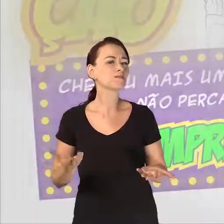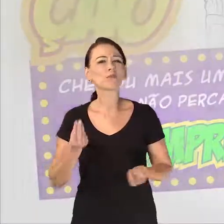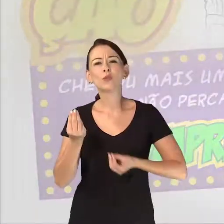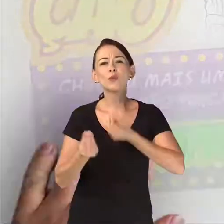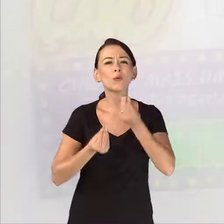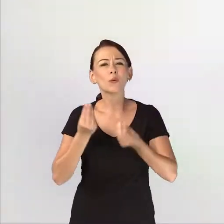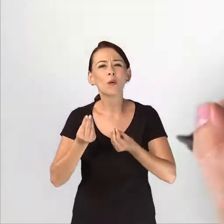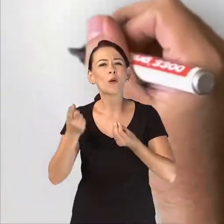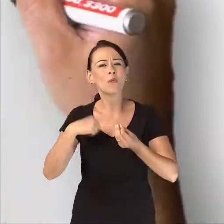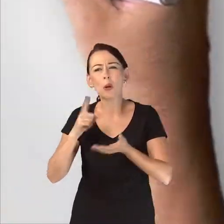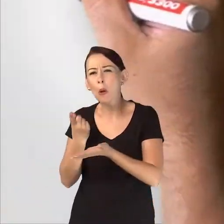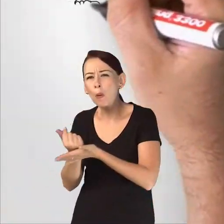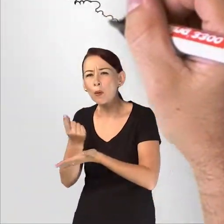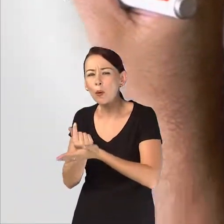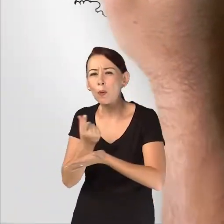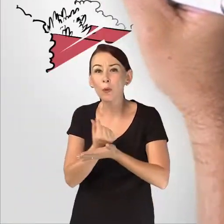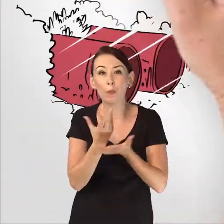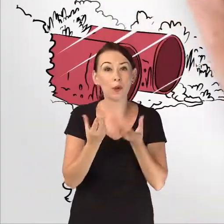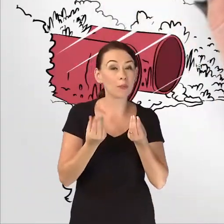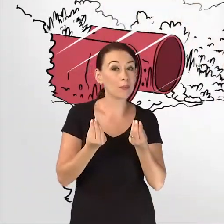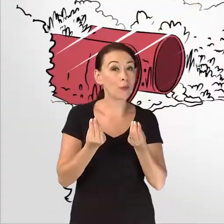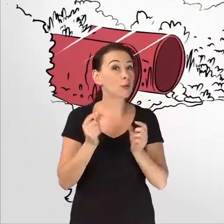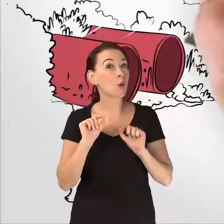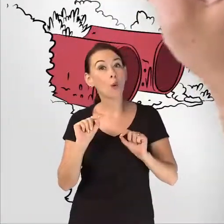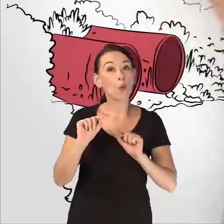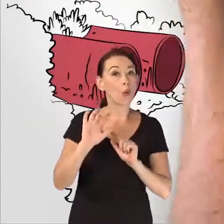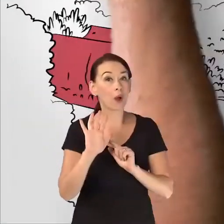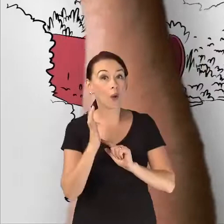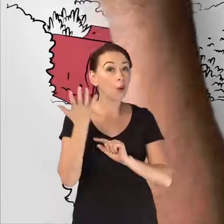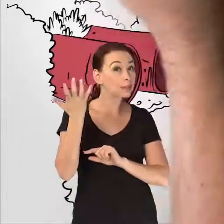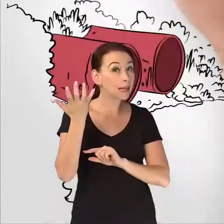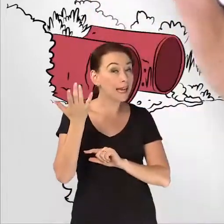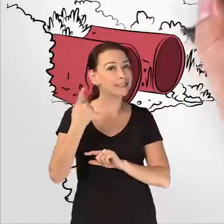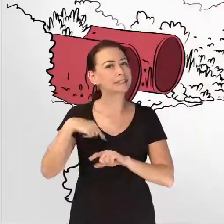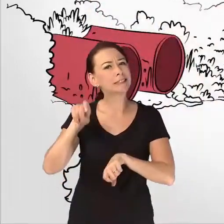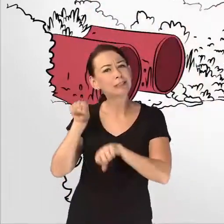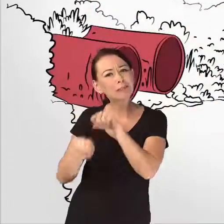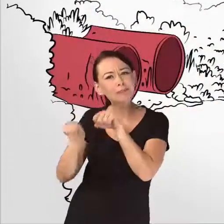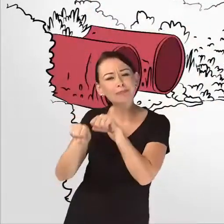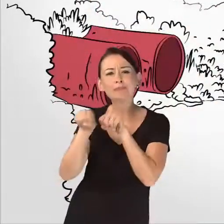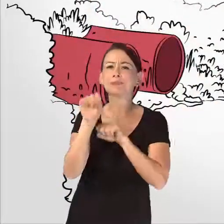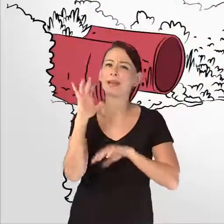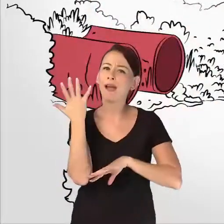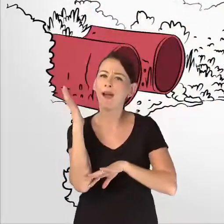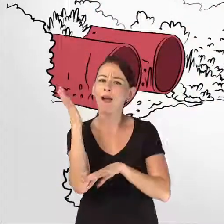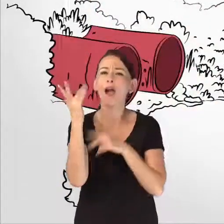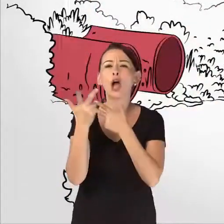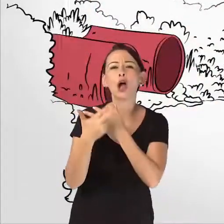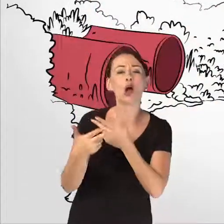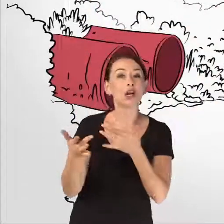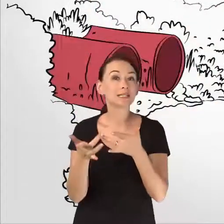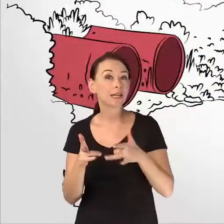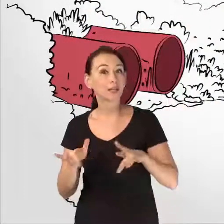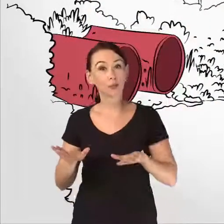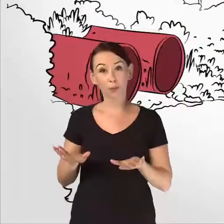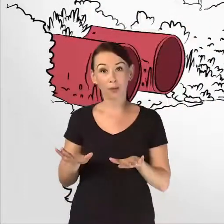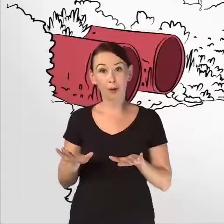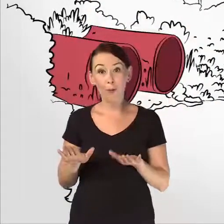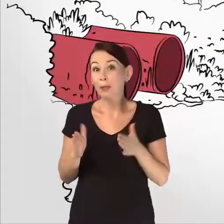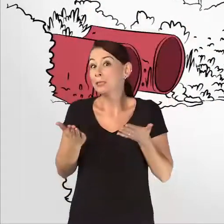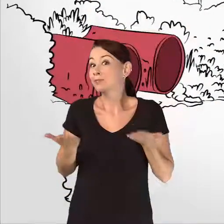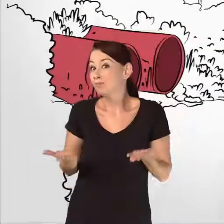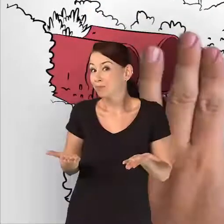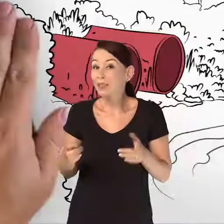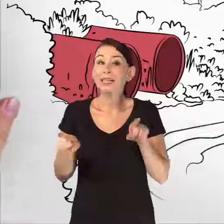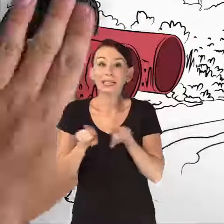Uma das consequências deste estilo de vida é a destruição em grande velocidade do nosso patrimônio natural. E